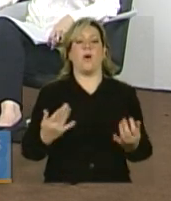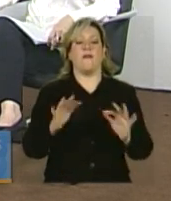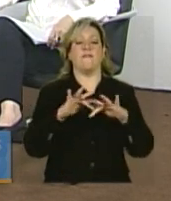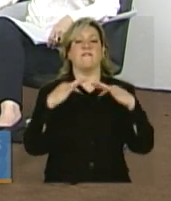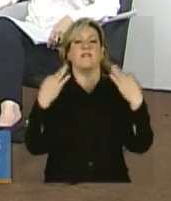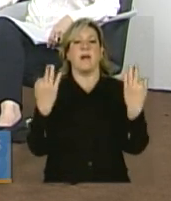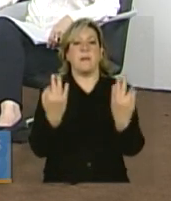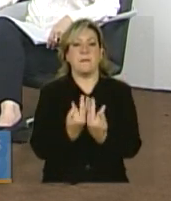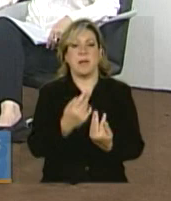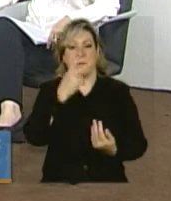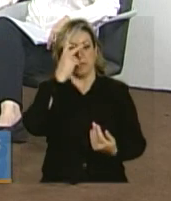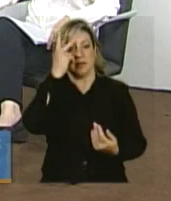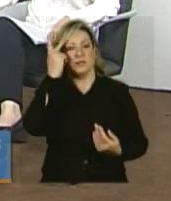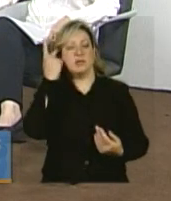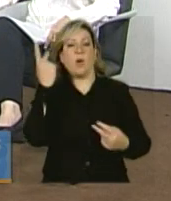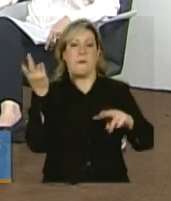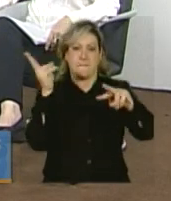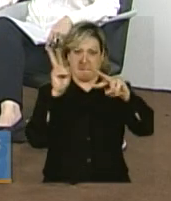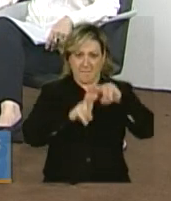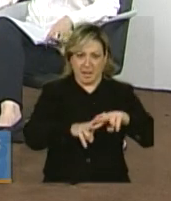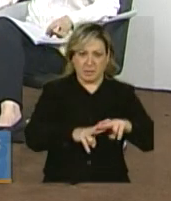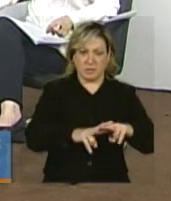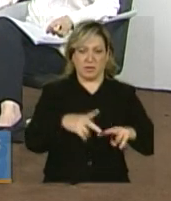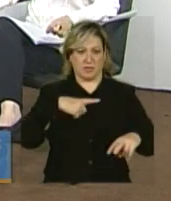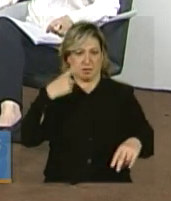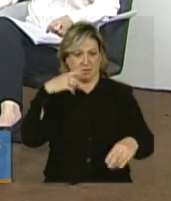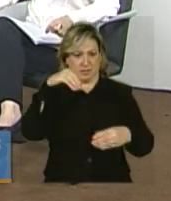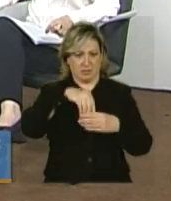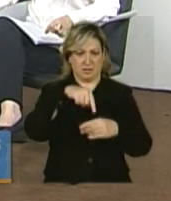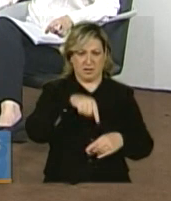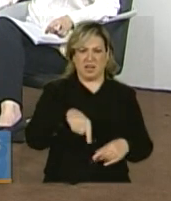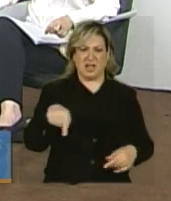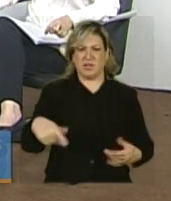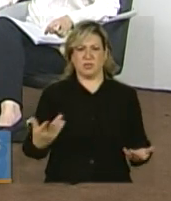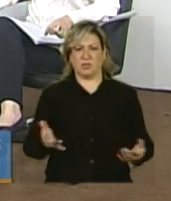identificadas no cadastro único? Isso não é um incentivo ao crime?